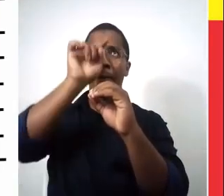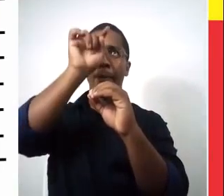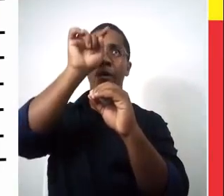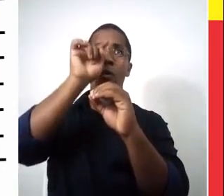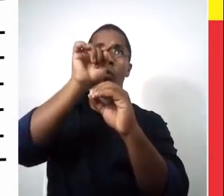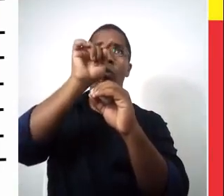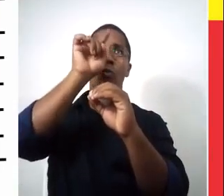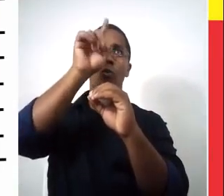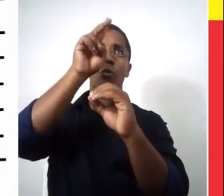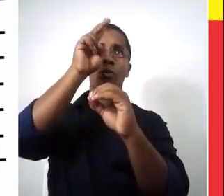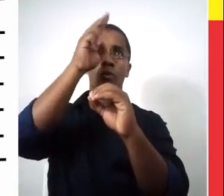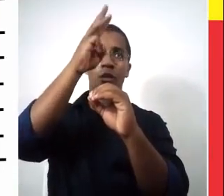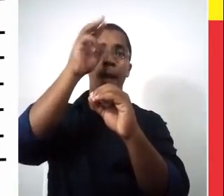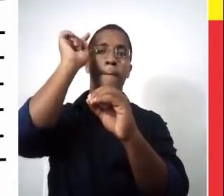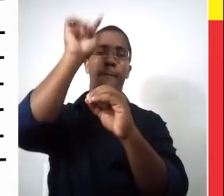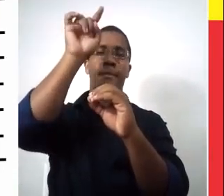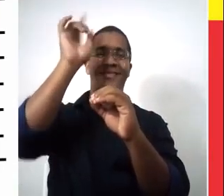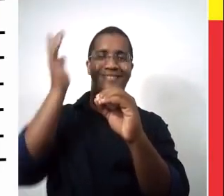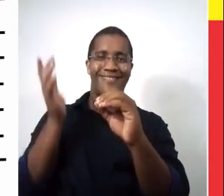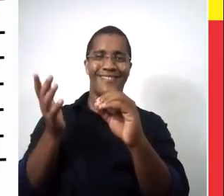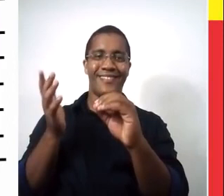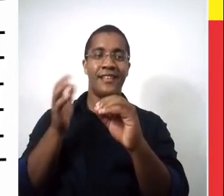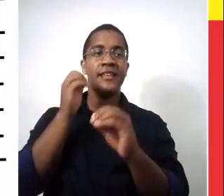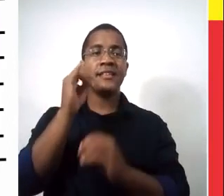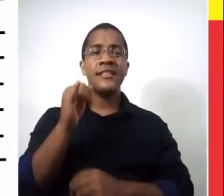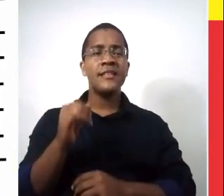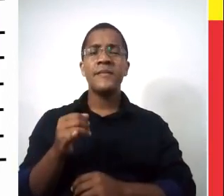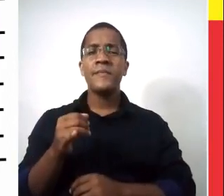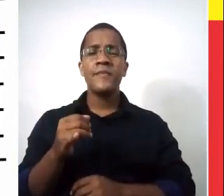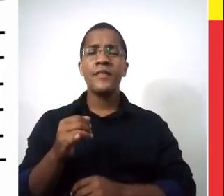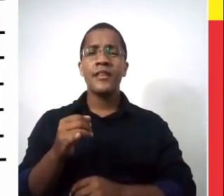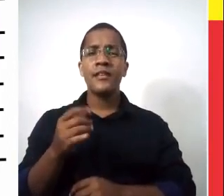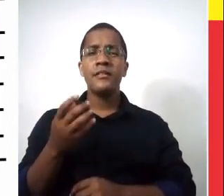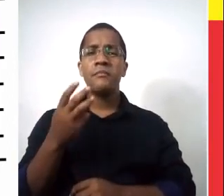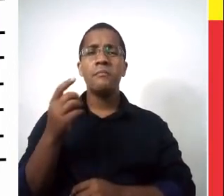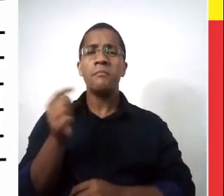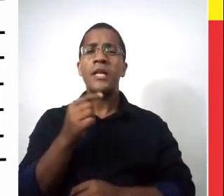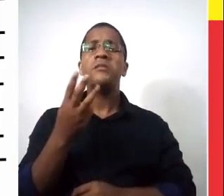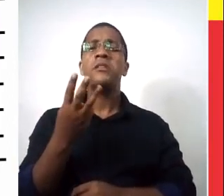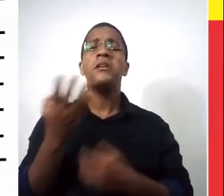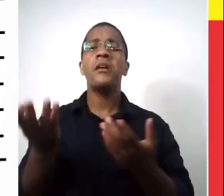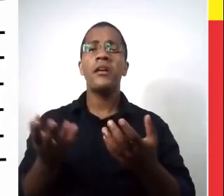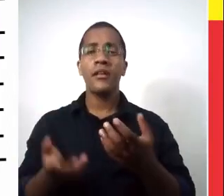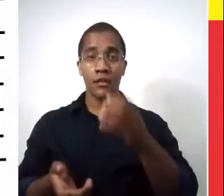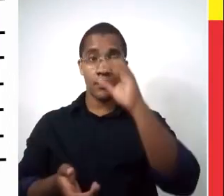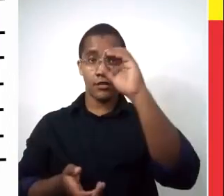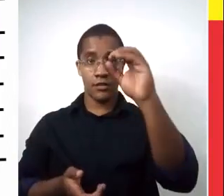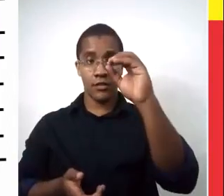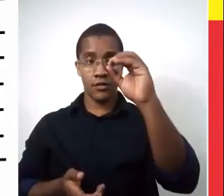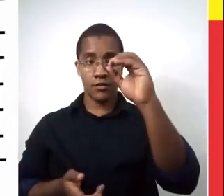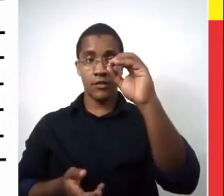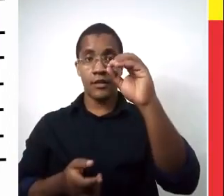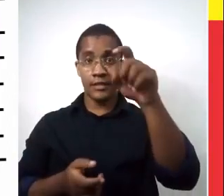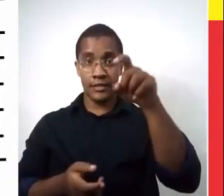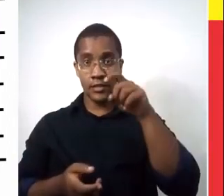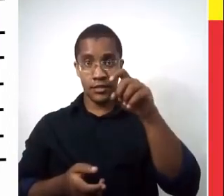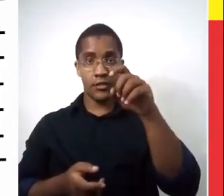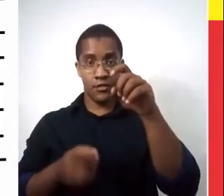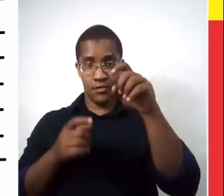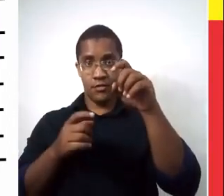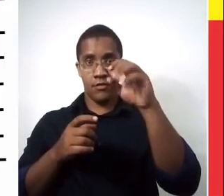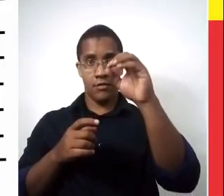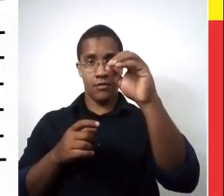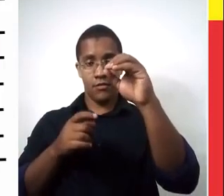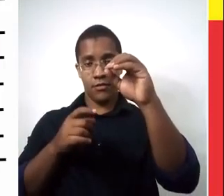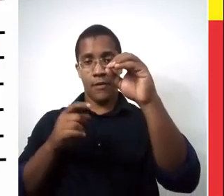vai processar, fazer... Na lei da formação da função, você vai processar o menos 3, ó, trocando onde tem x, você coloca